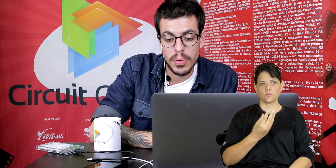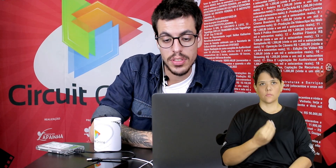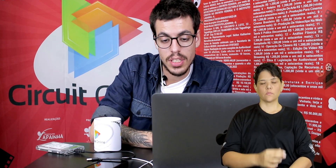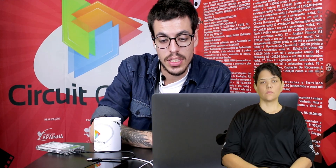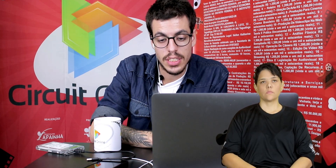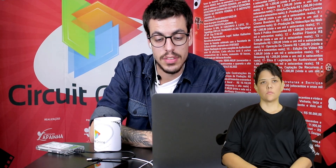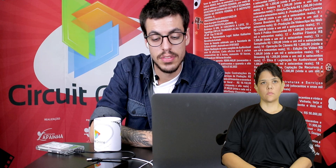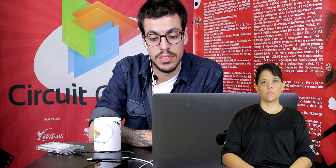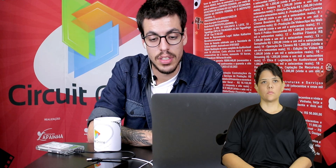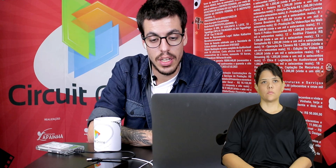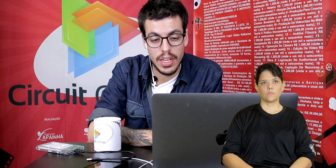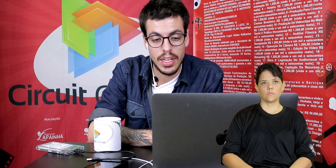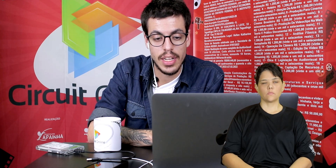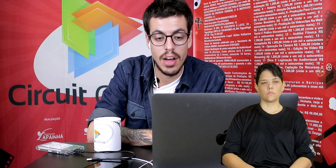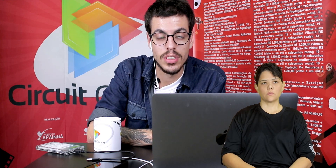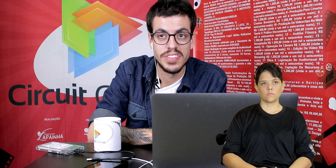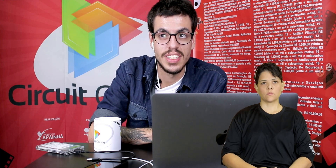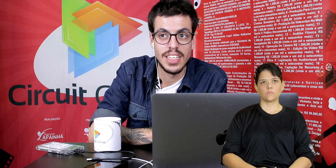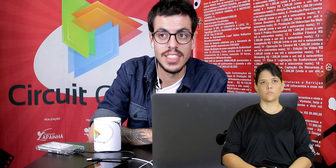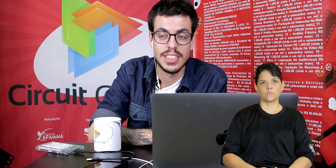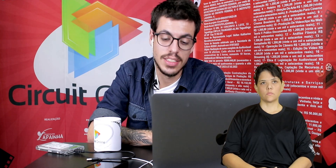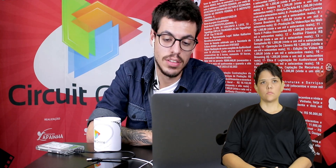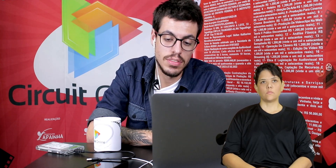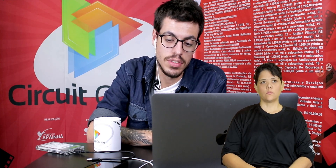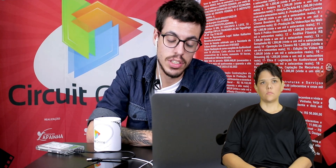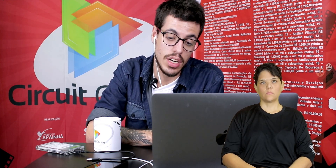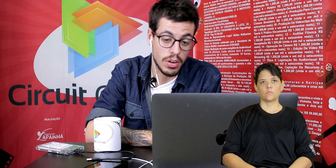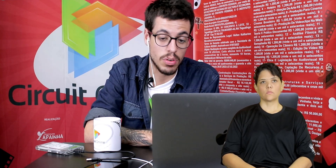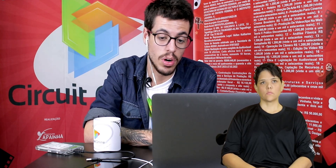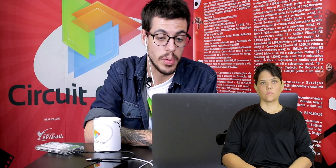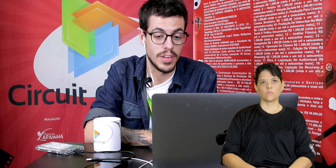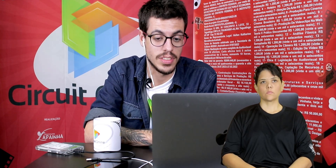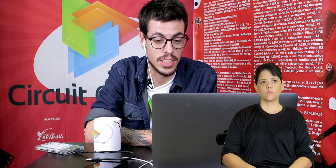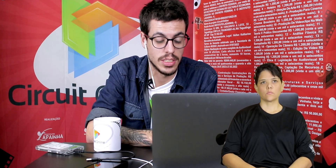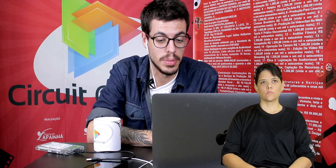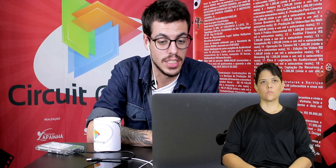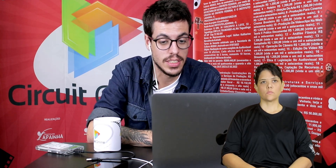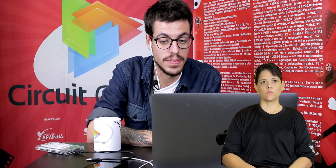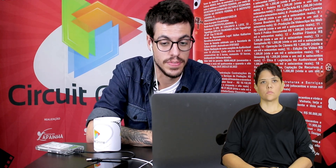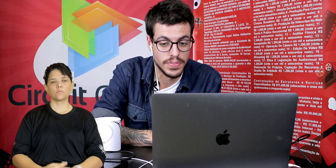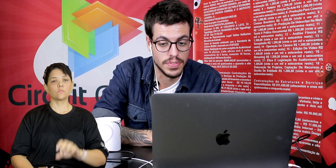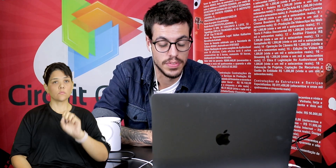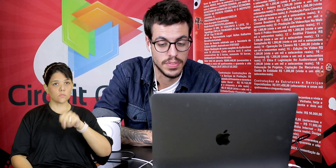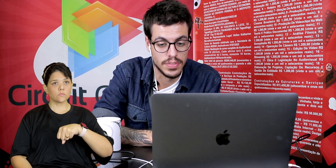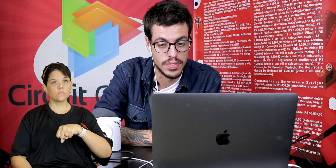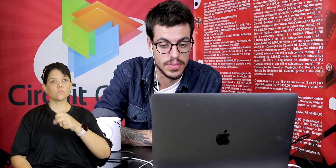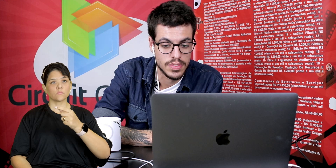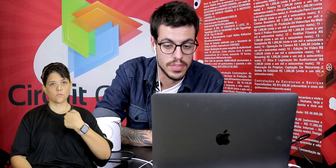Sim, eu posso trazer. Na aula de finalização, eu trago o chroma para vocês, beleza?